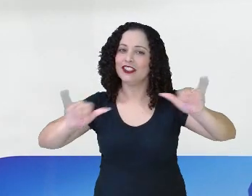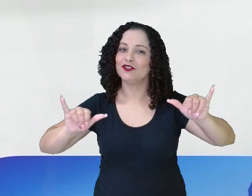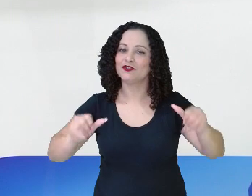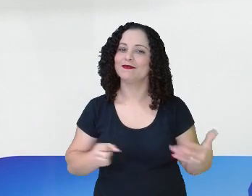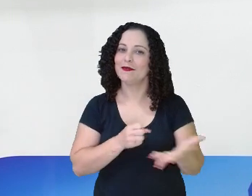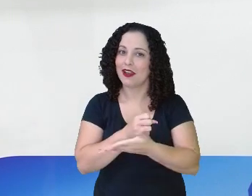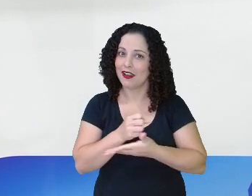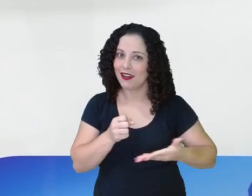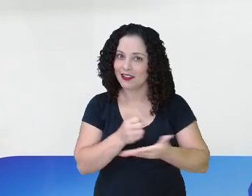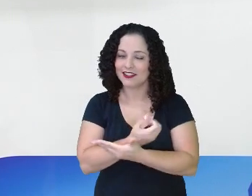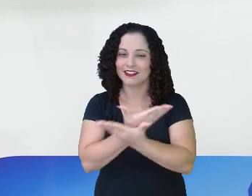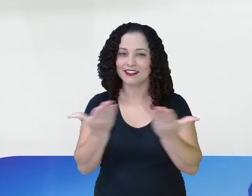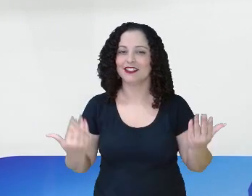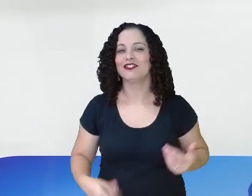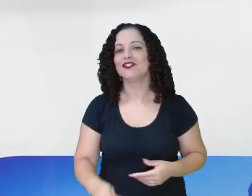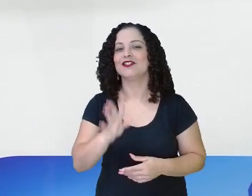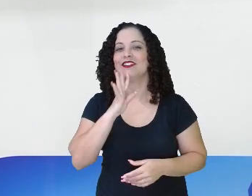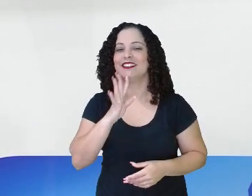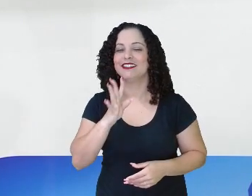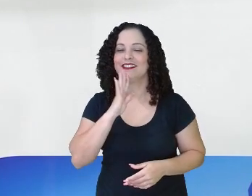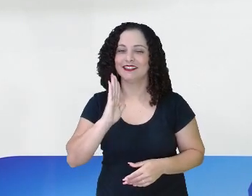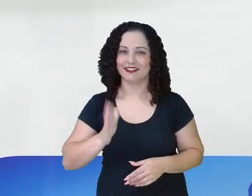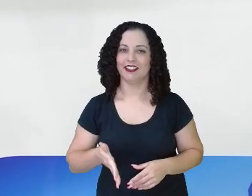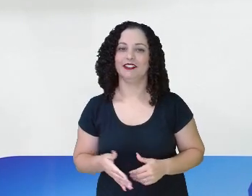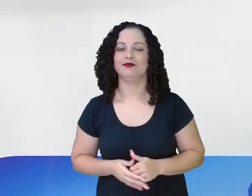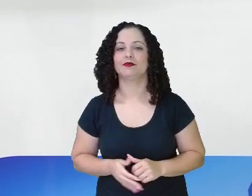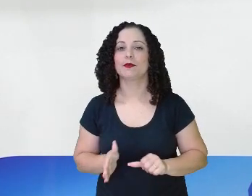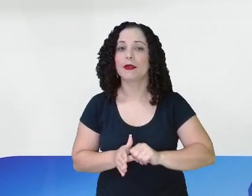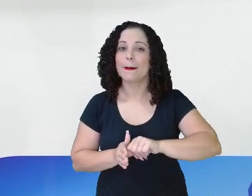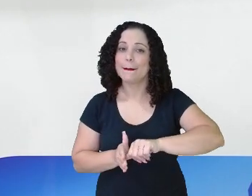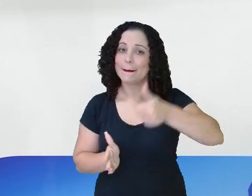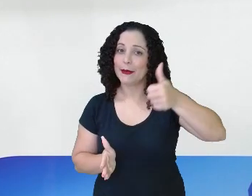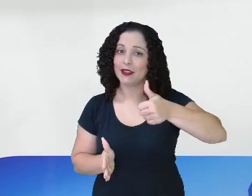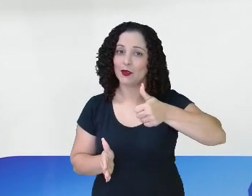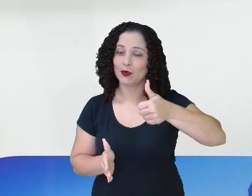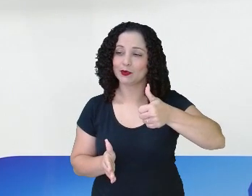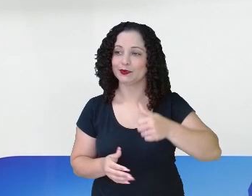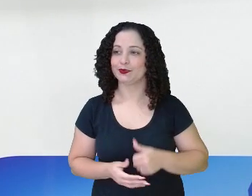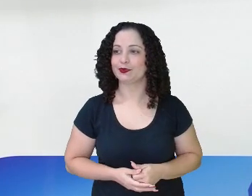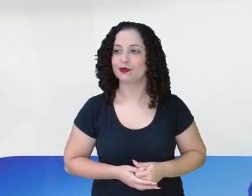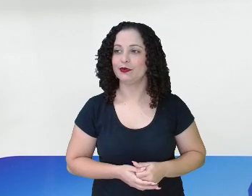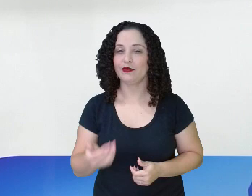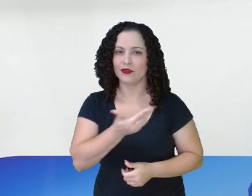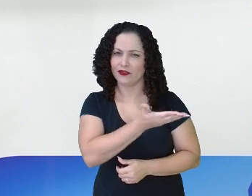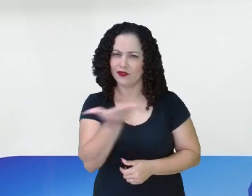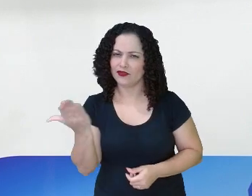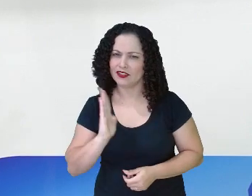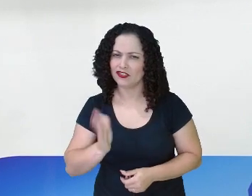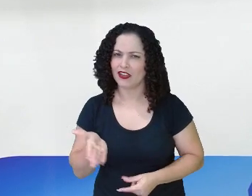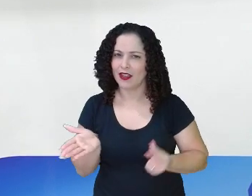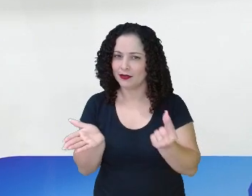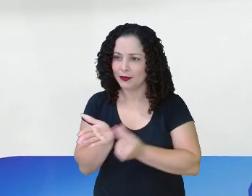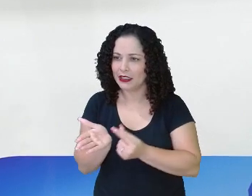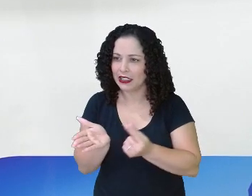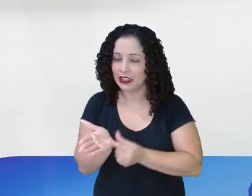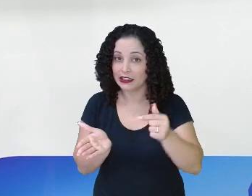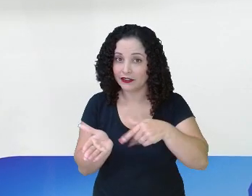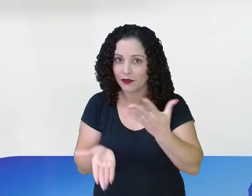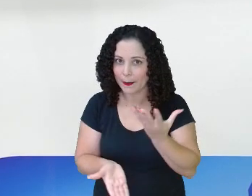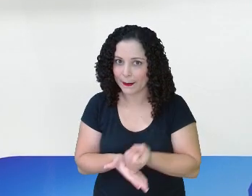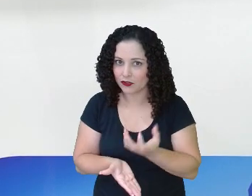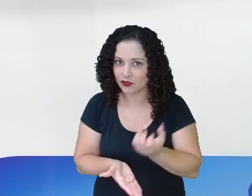já sabem mais ou menos o que eu vou falar. Primeiramente, você já baixou o aplicativo do Educa